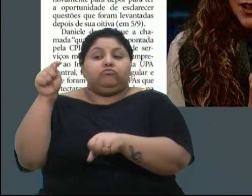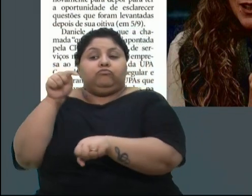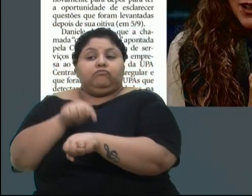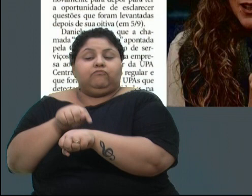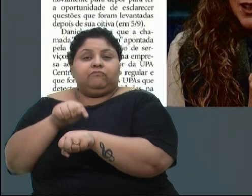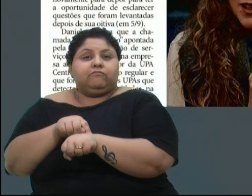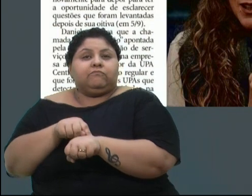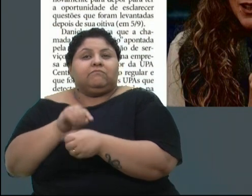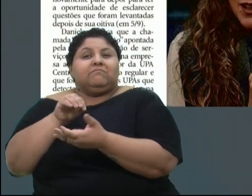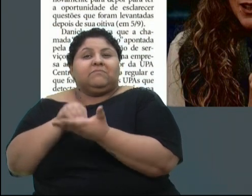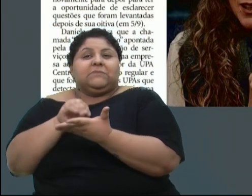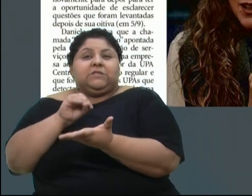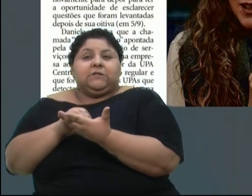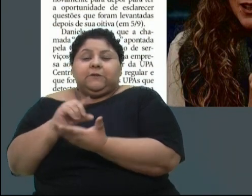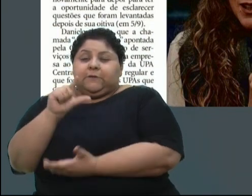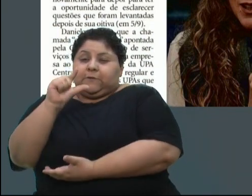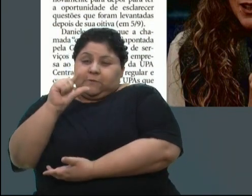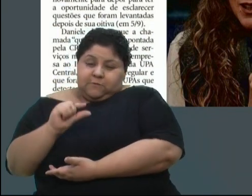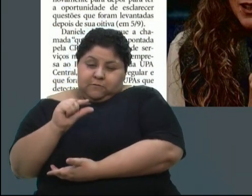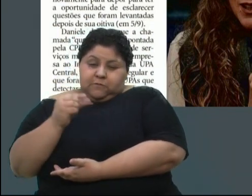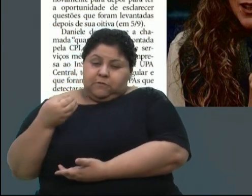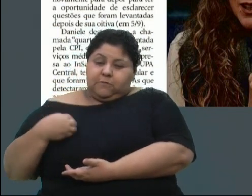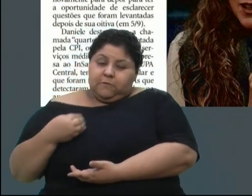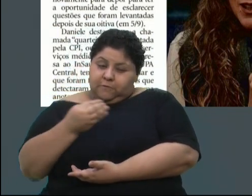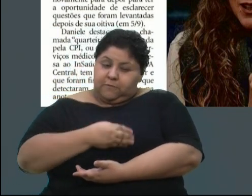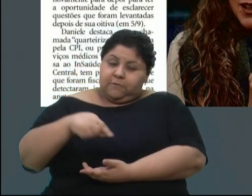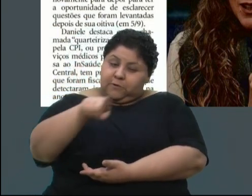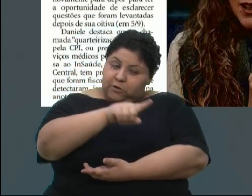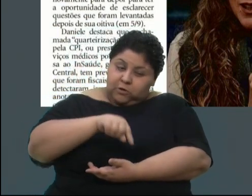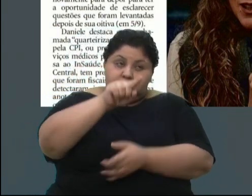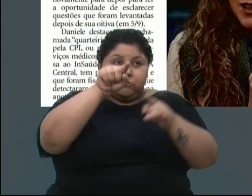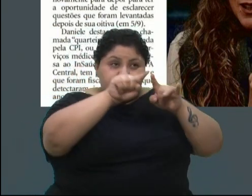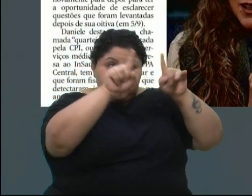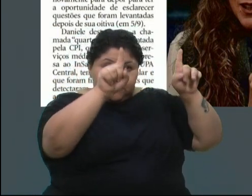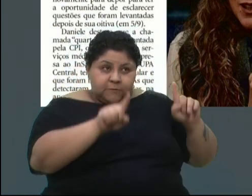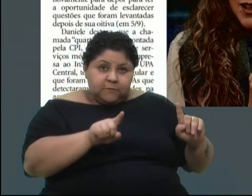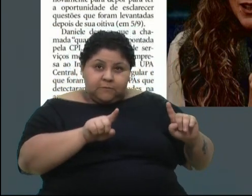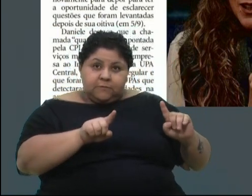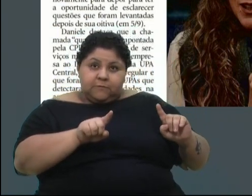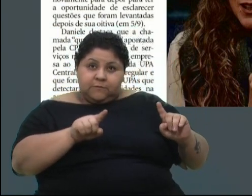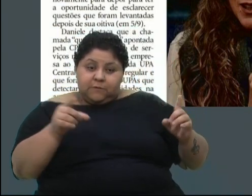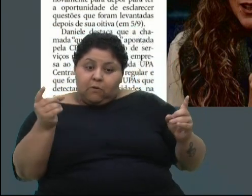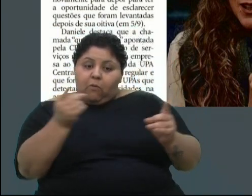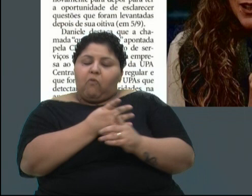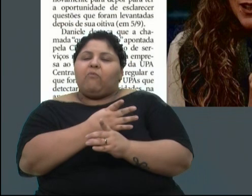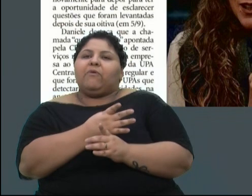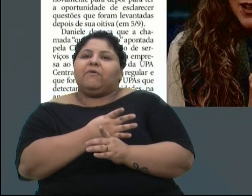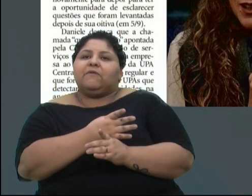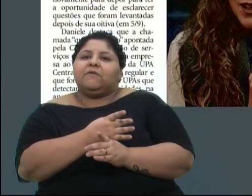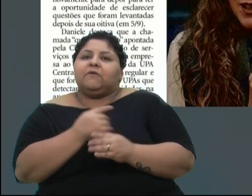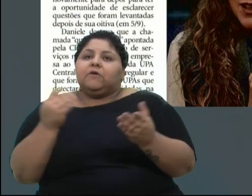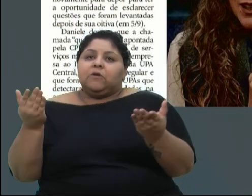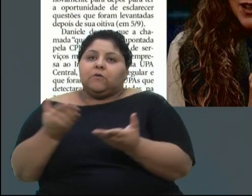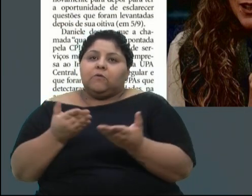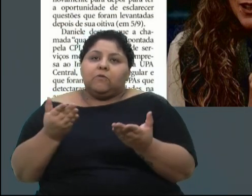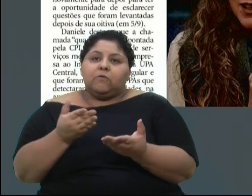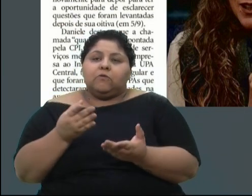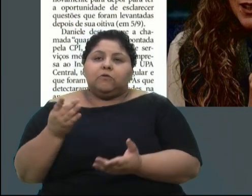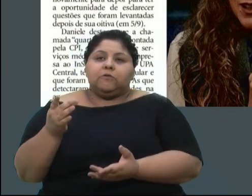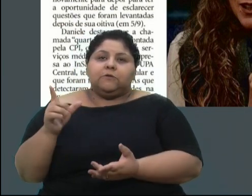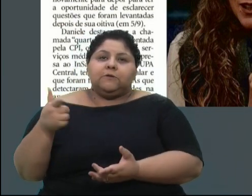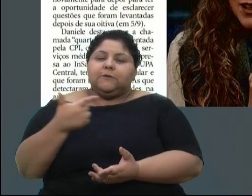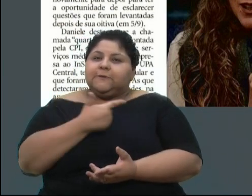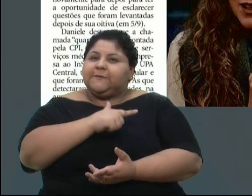em que faltam pouquíssimos médicos para o nosso quadro estar completo. Hoje eu não tenho nenhuma